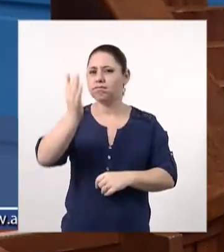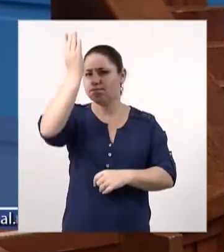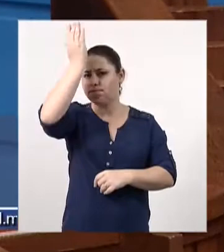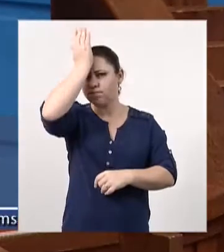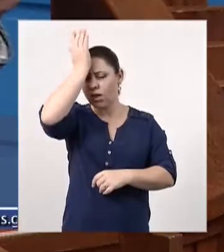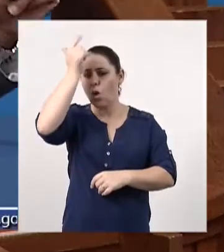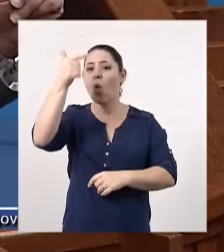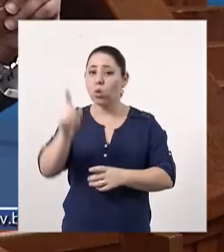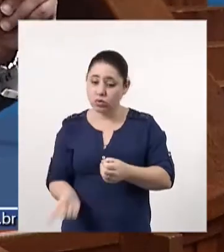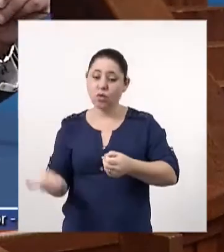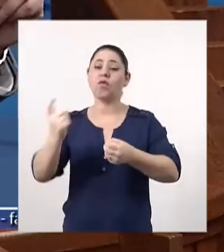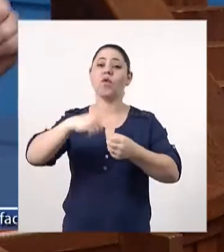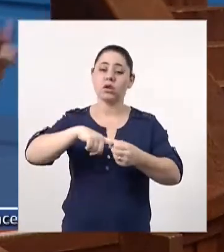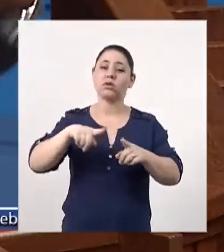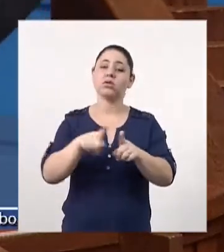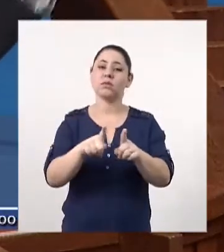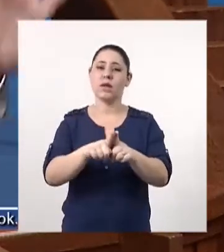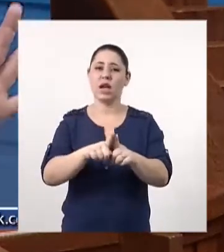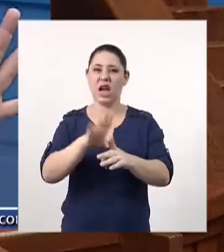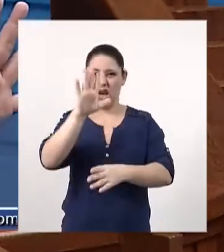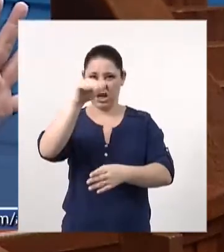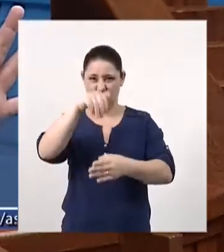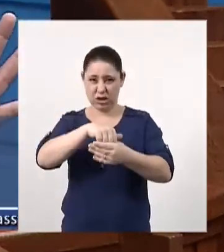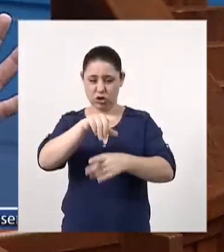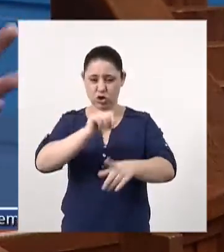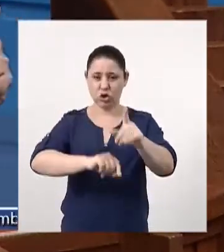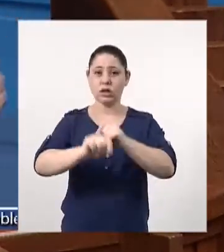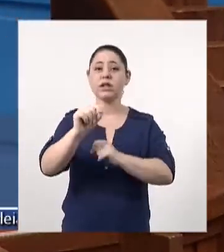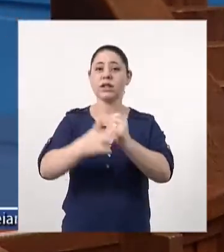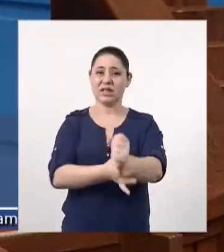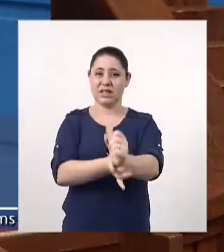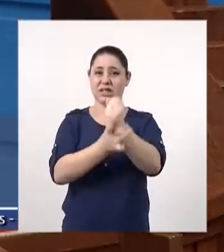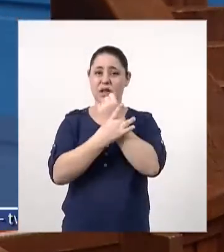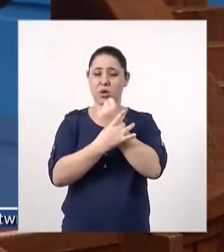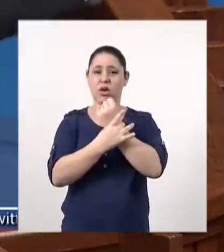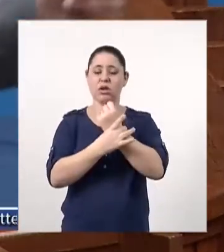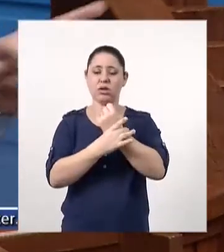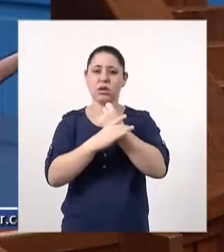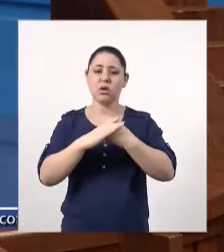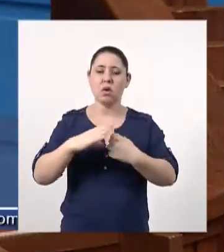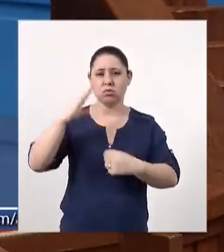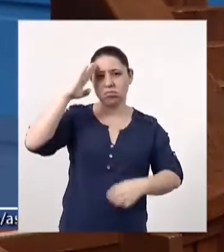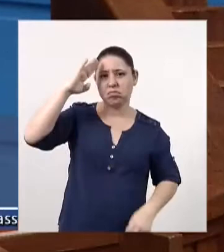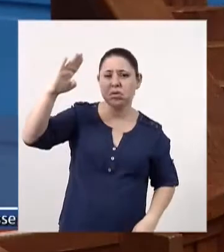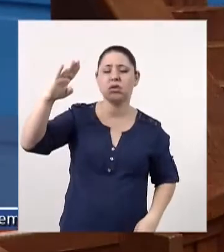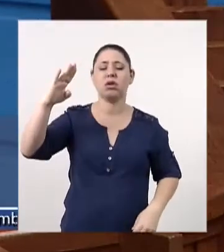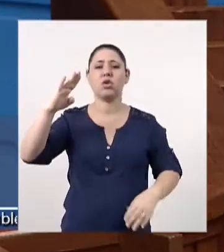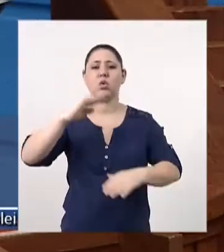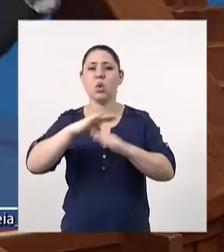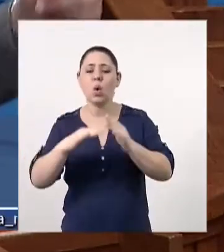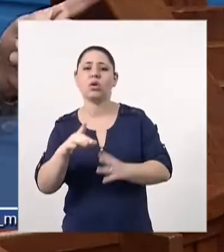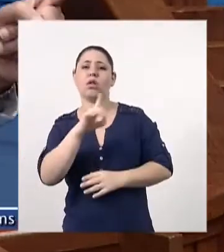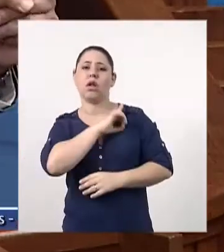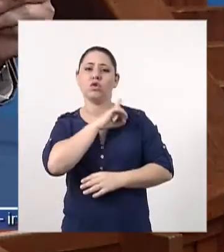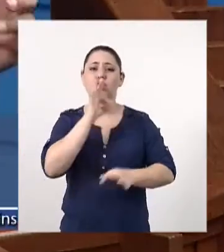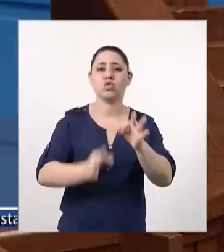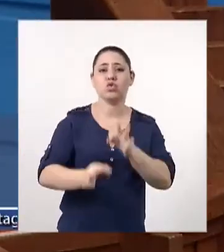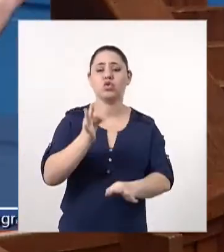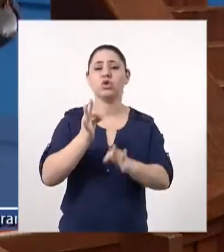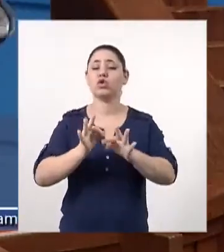urnas. Essa eleição, todos que levavam o nome de segurança, cabo, sargento, major, delegado,